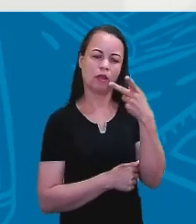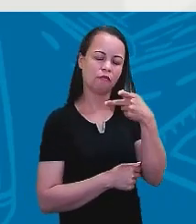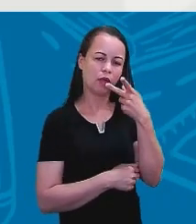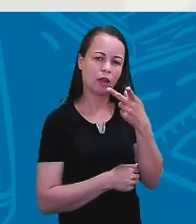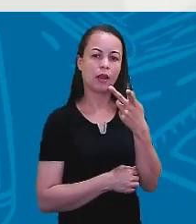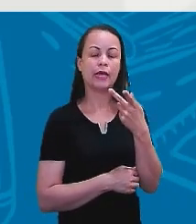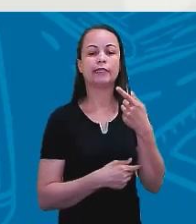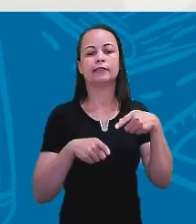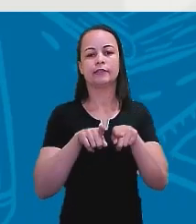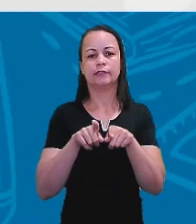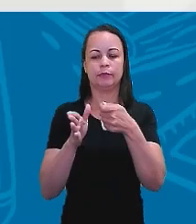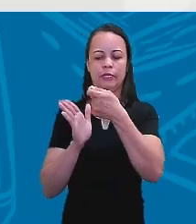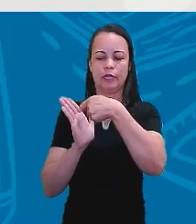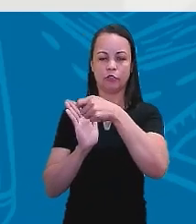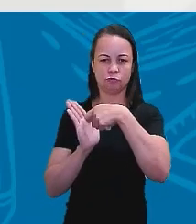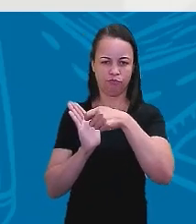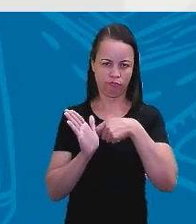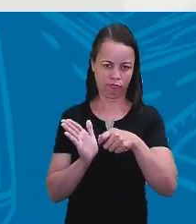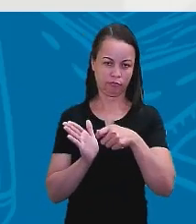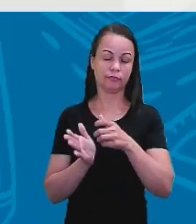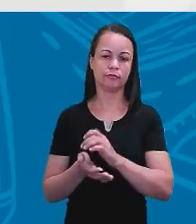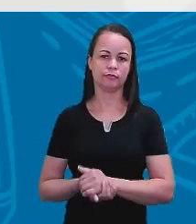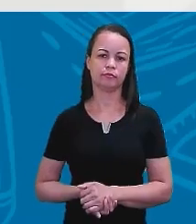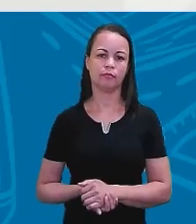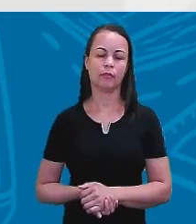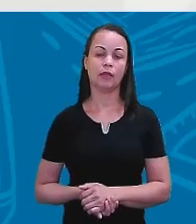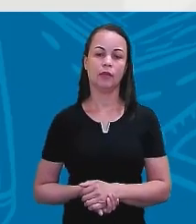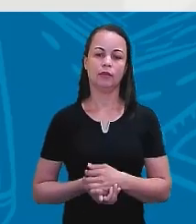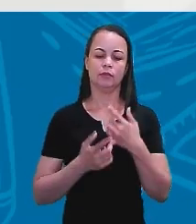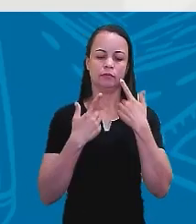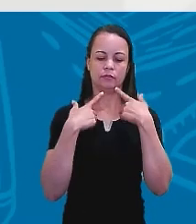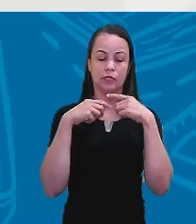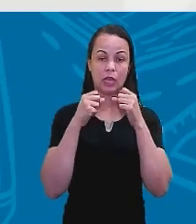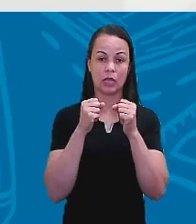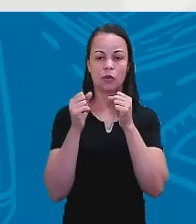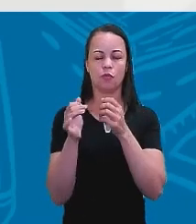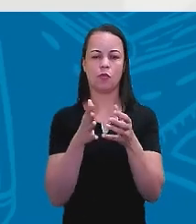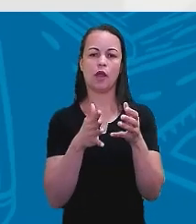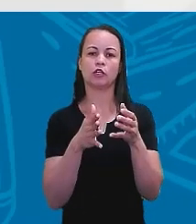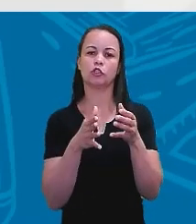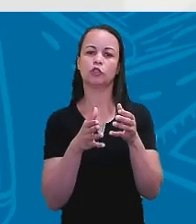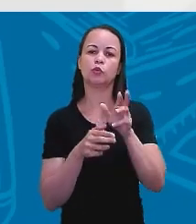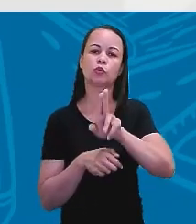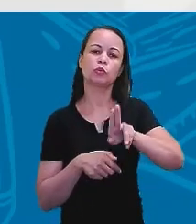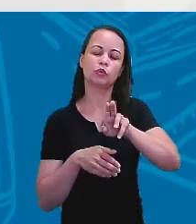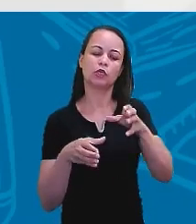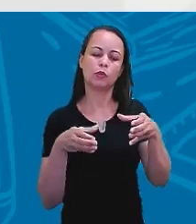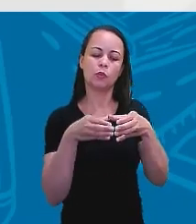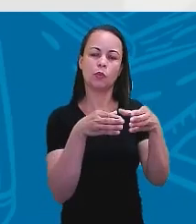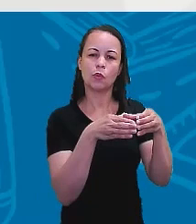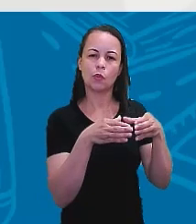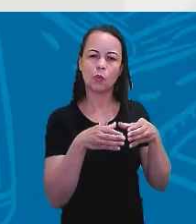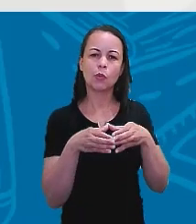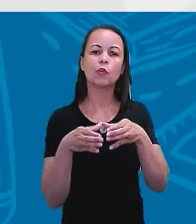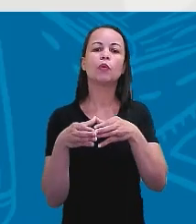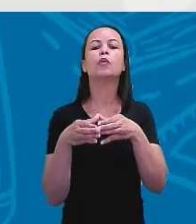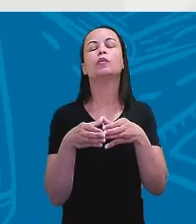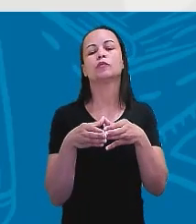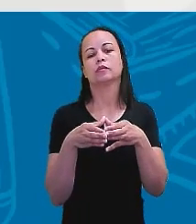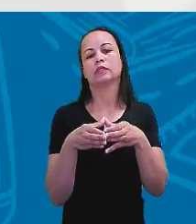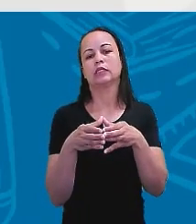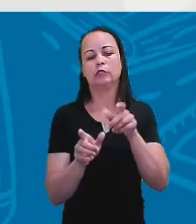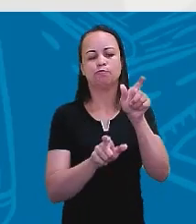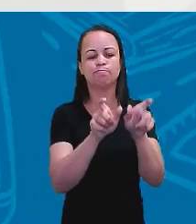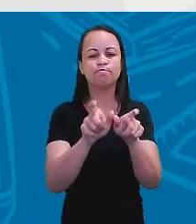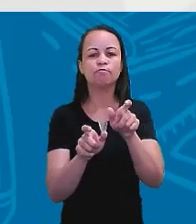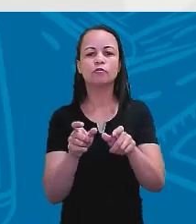a escrita. Então, é uma linguagem utilizada por grupos de indivíduos, tá? Esses